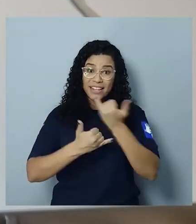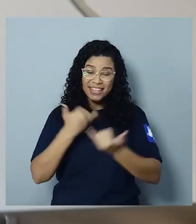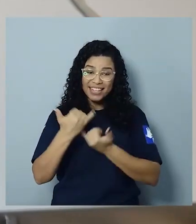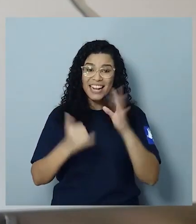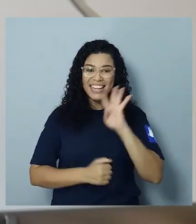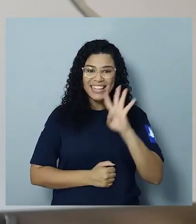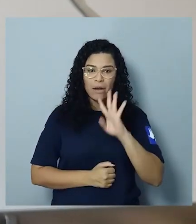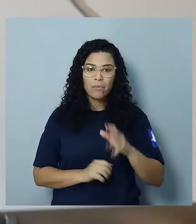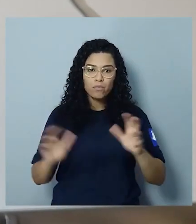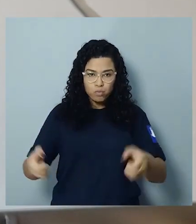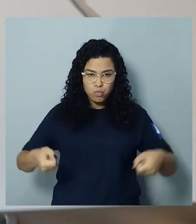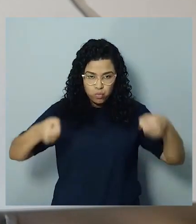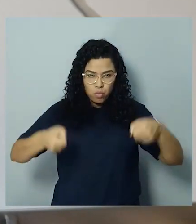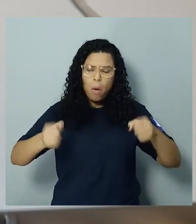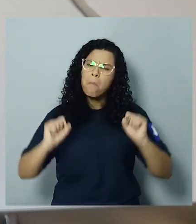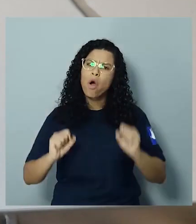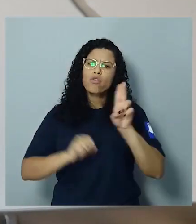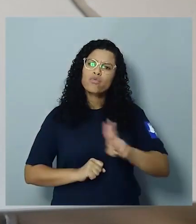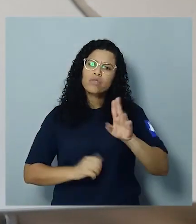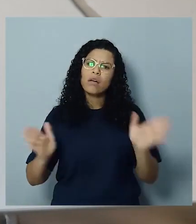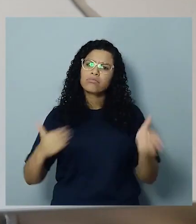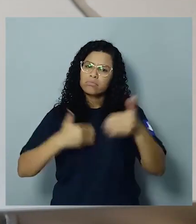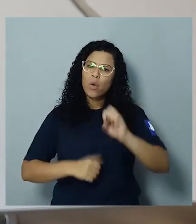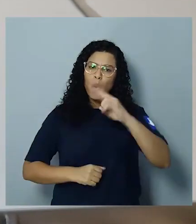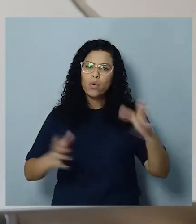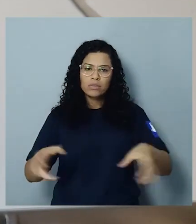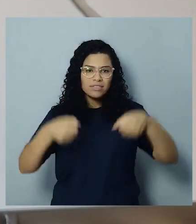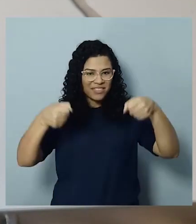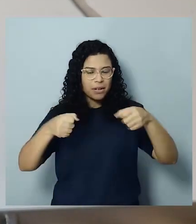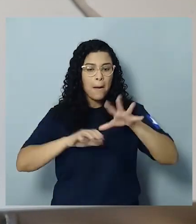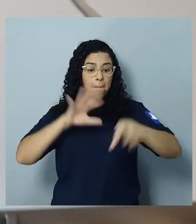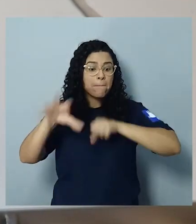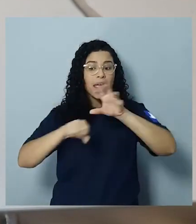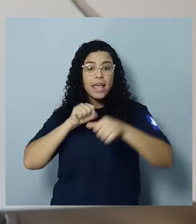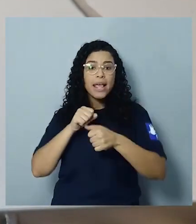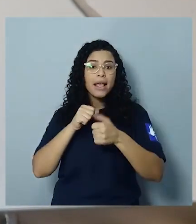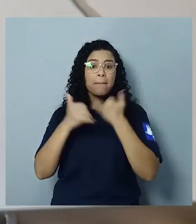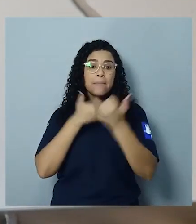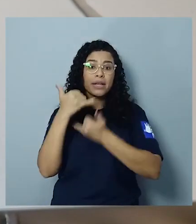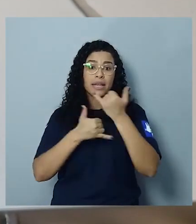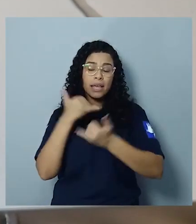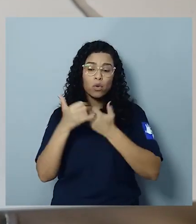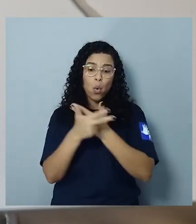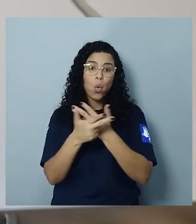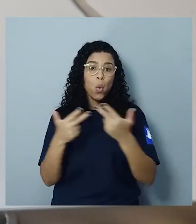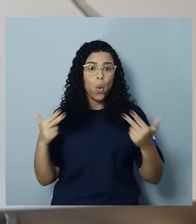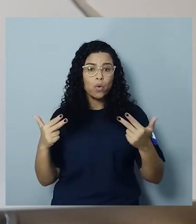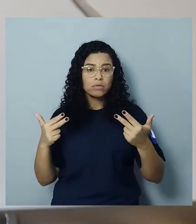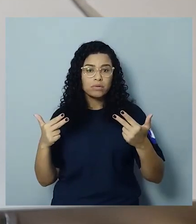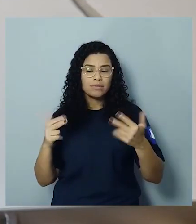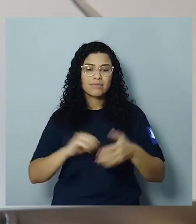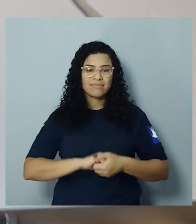fazer uma brincadeira bem legal peguei uma festinha Mas você pode usar uma caixa uma sacola e sair recolhendo os